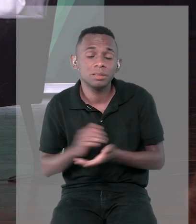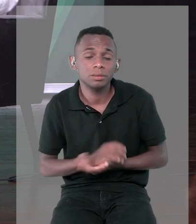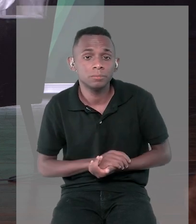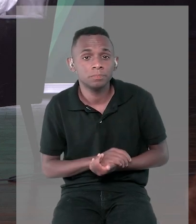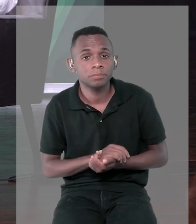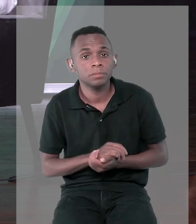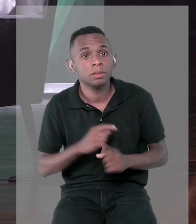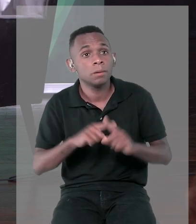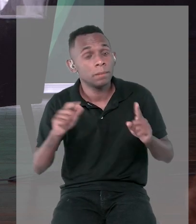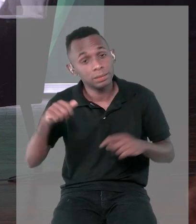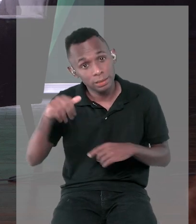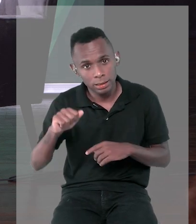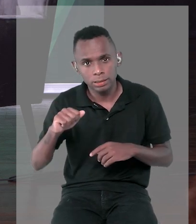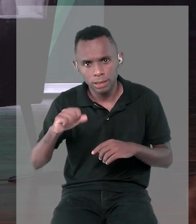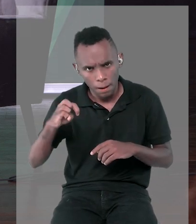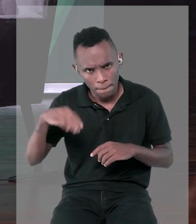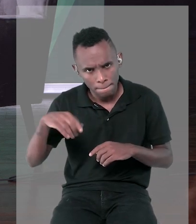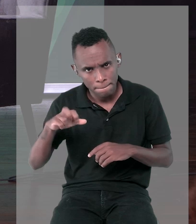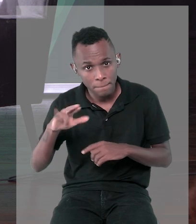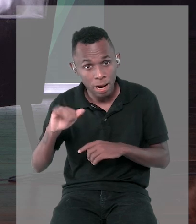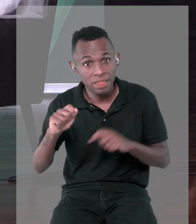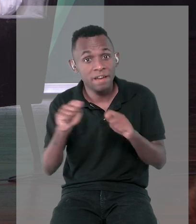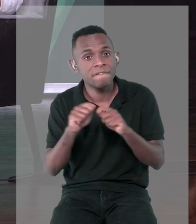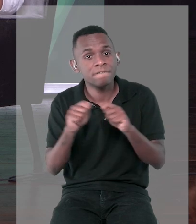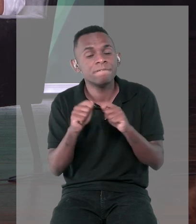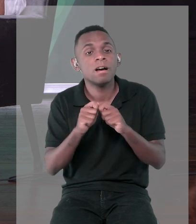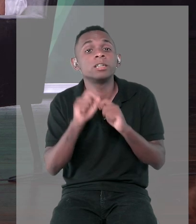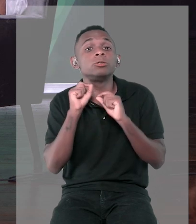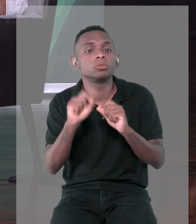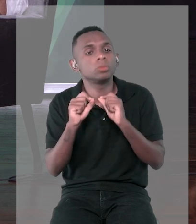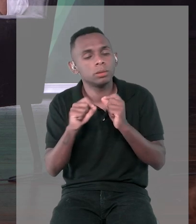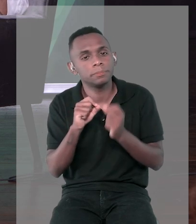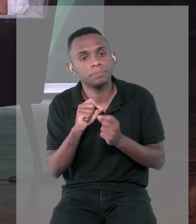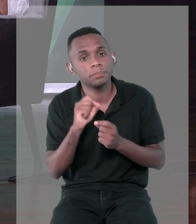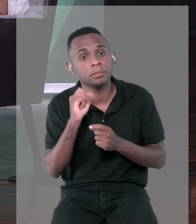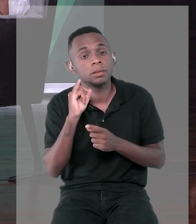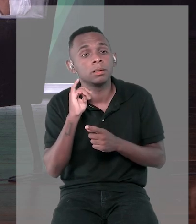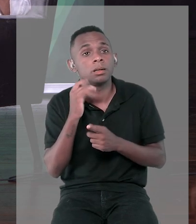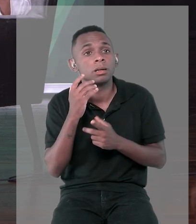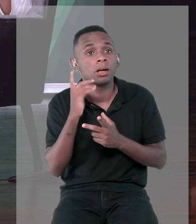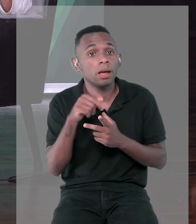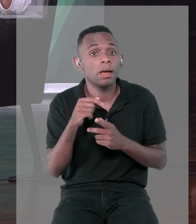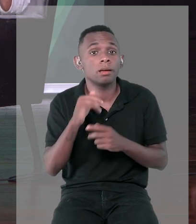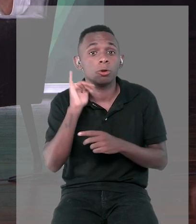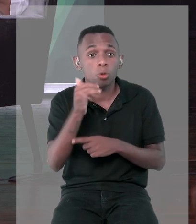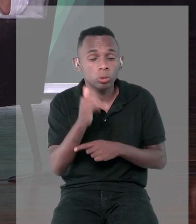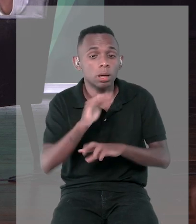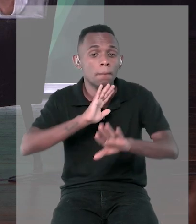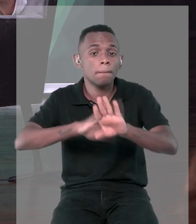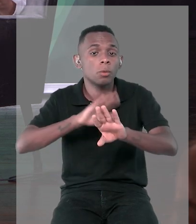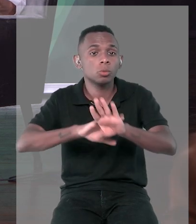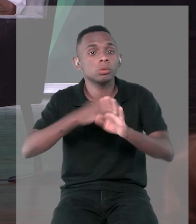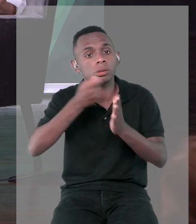Agora, o que a Ana Maria faz, né, é contar os bastidores